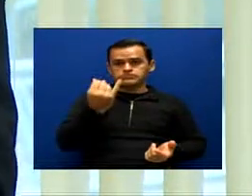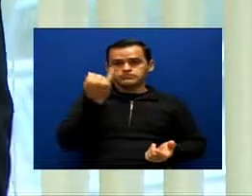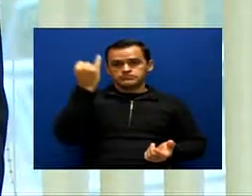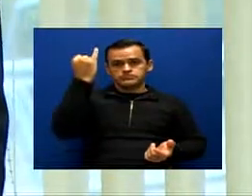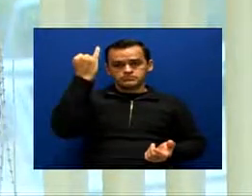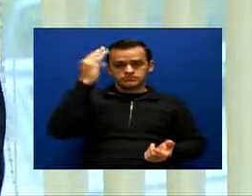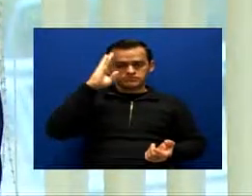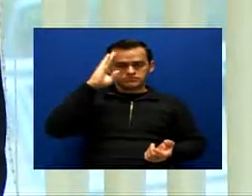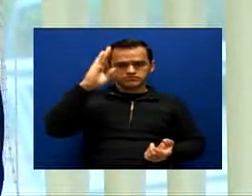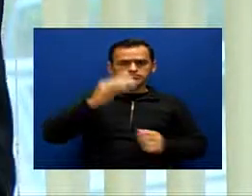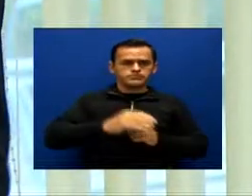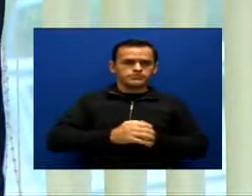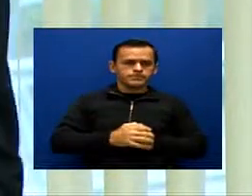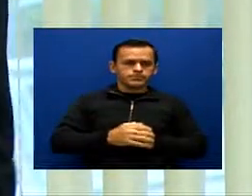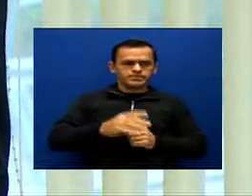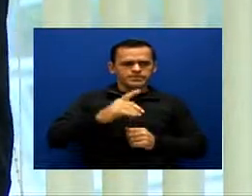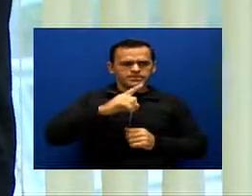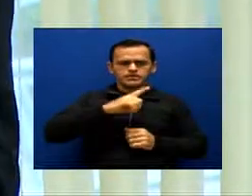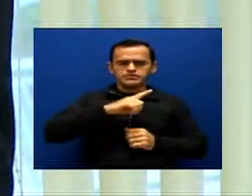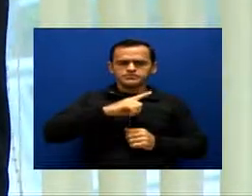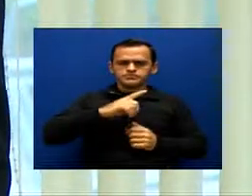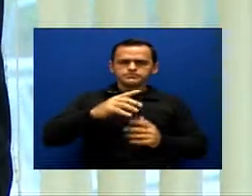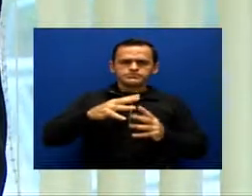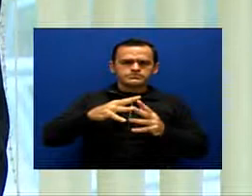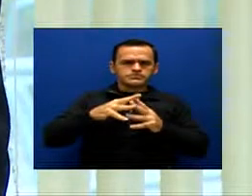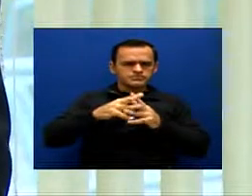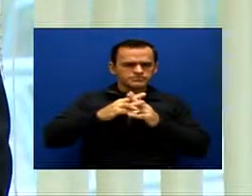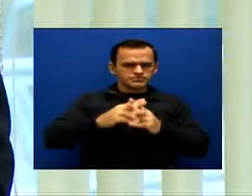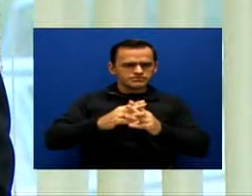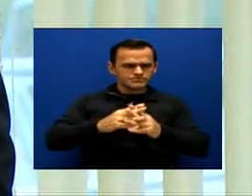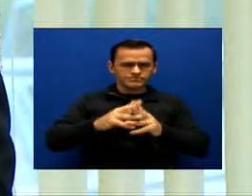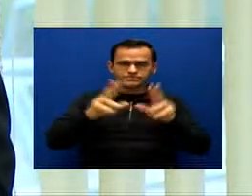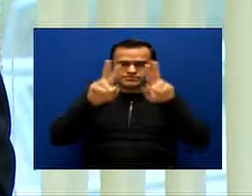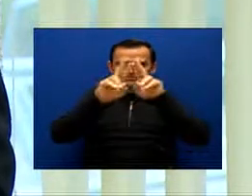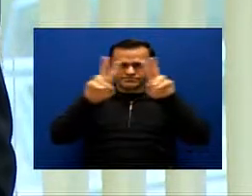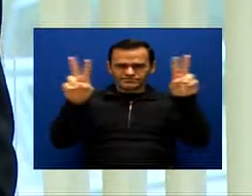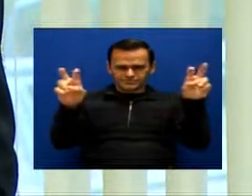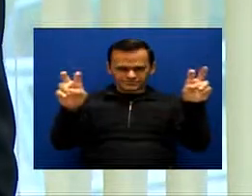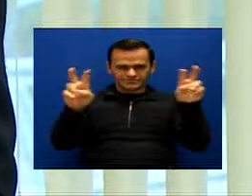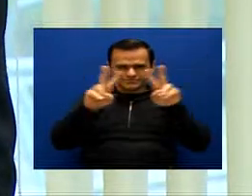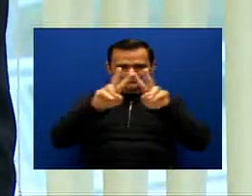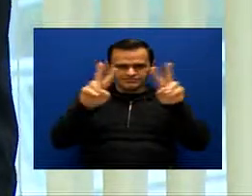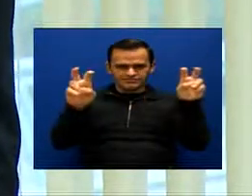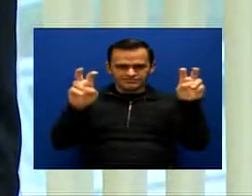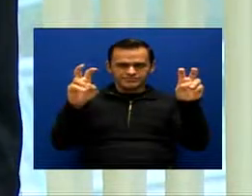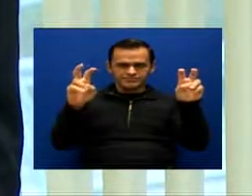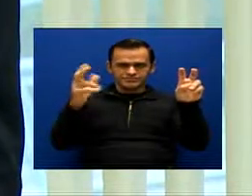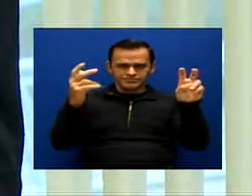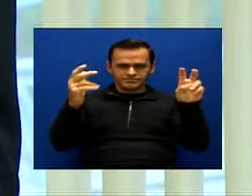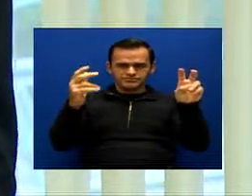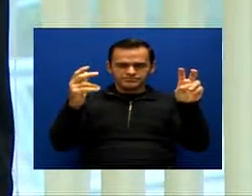Mas surgiu uma série de confusões quando o tema é polêmico